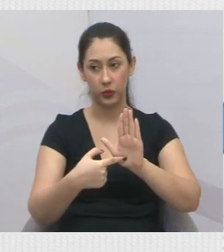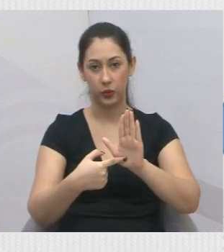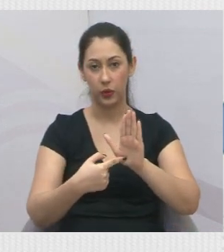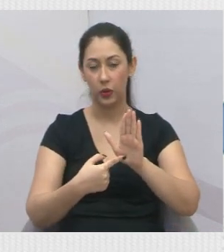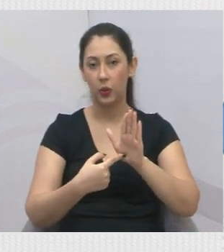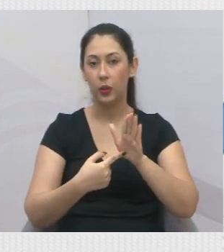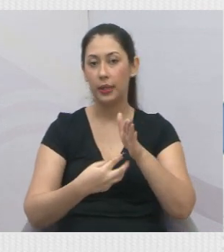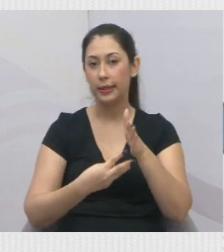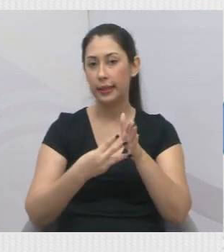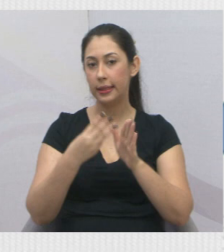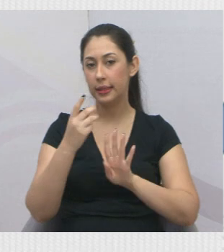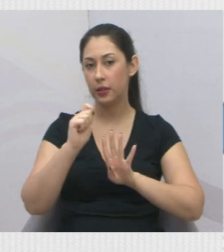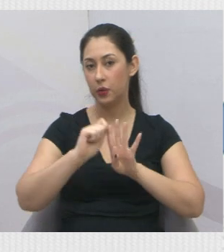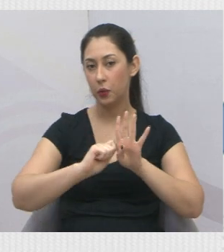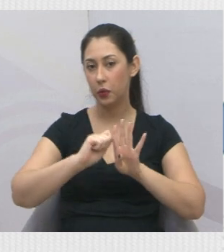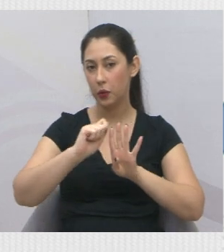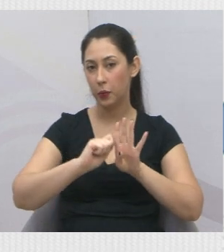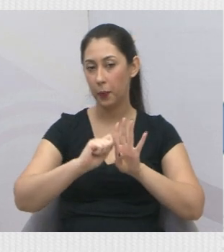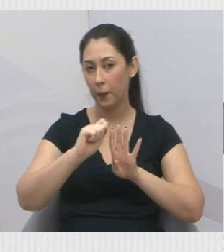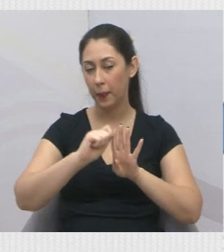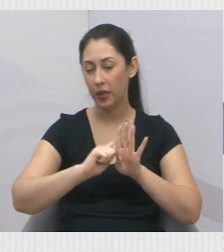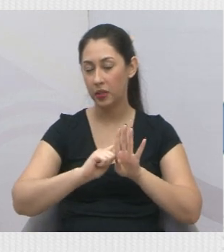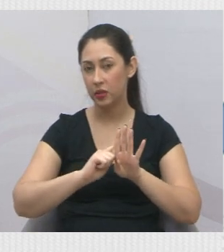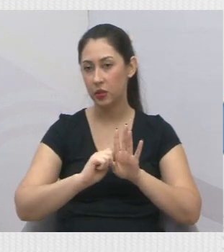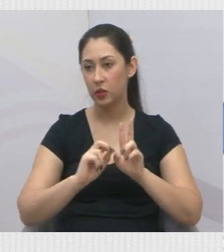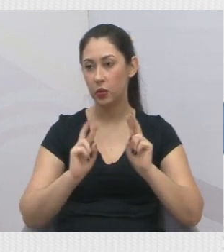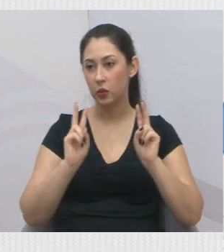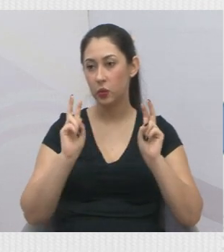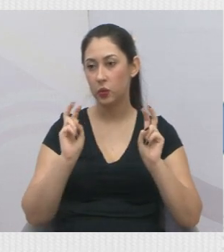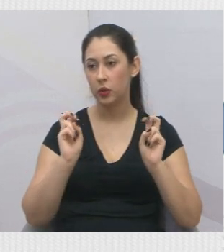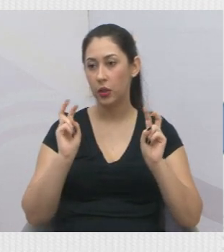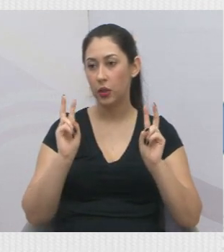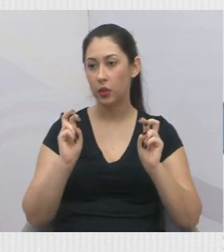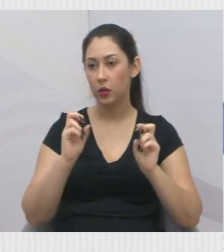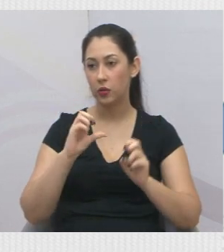quadrimestre, sobre a receita corrente líquida de